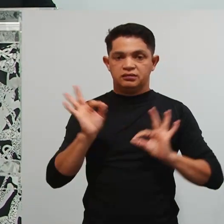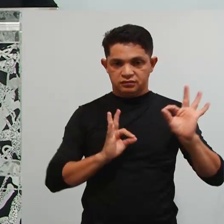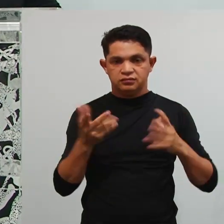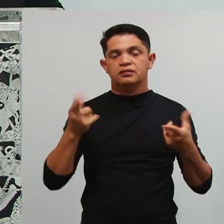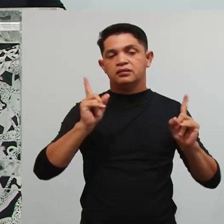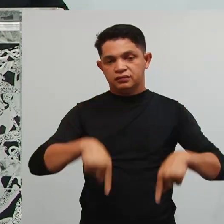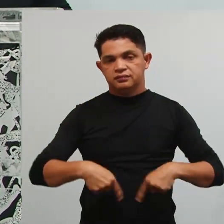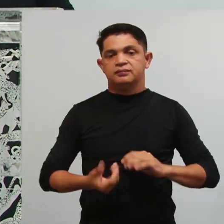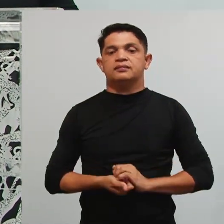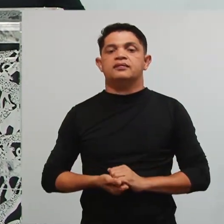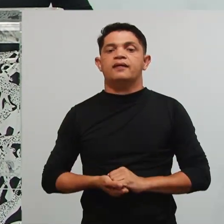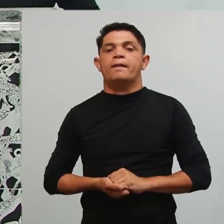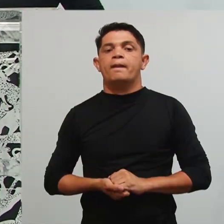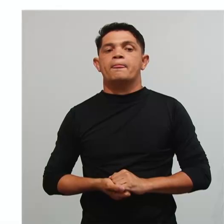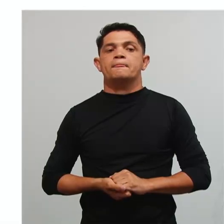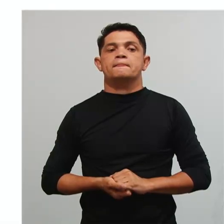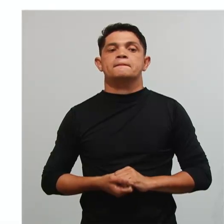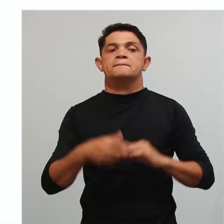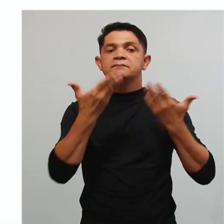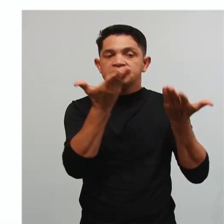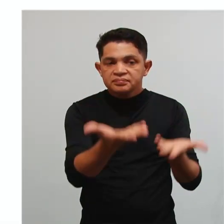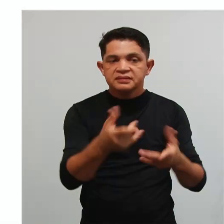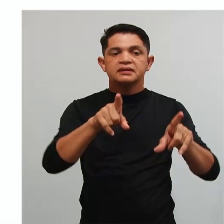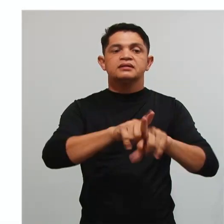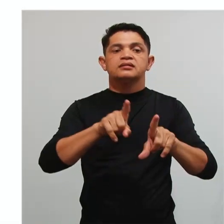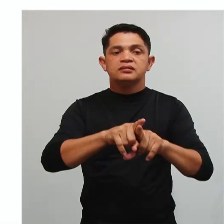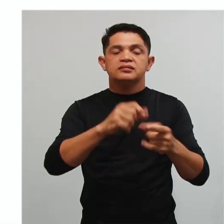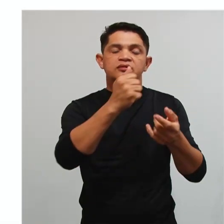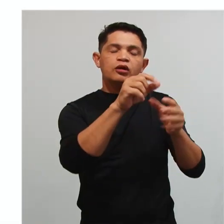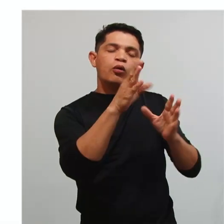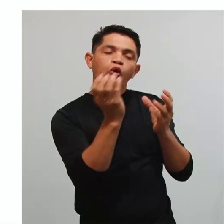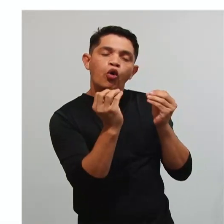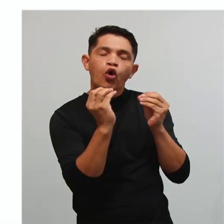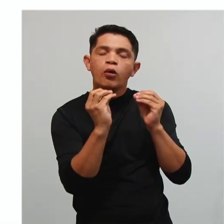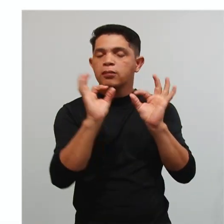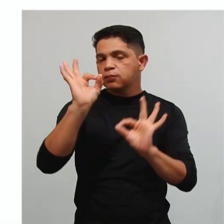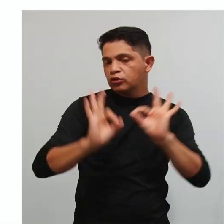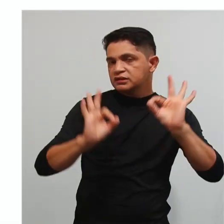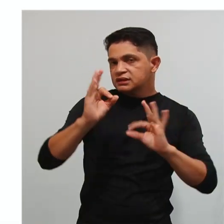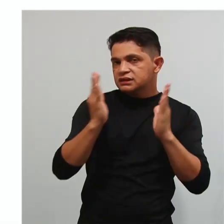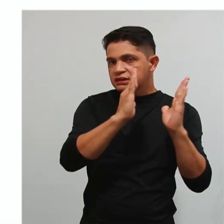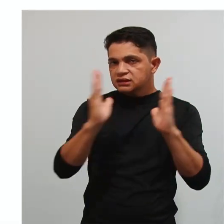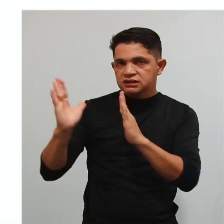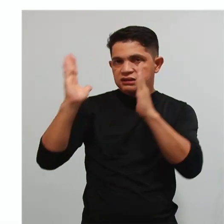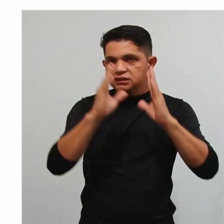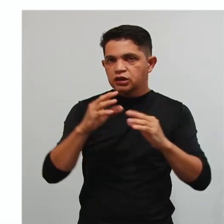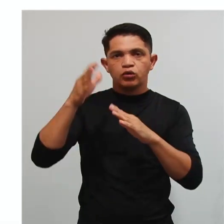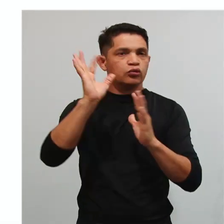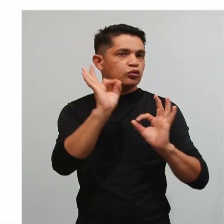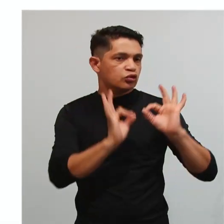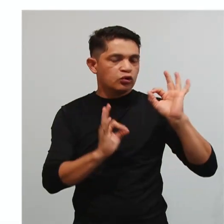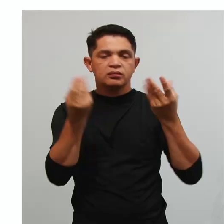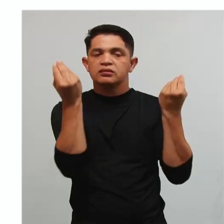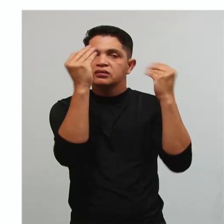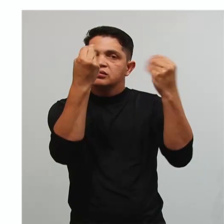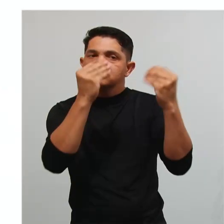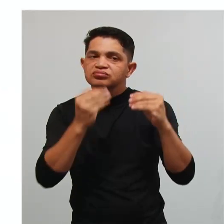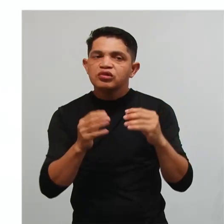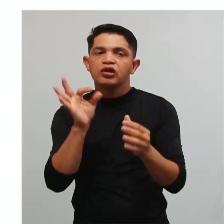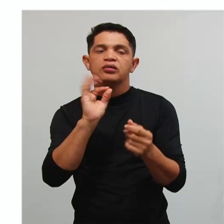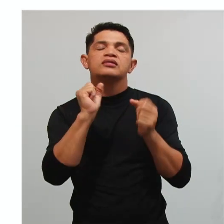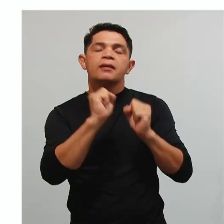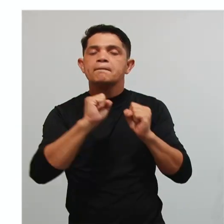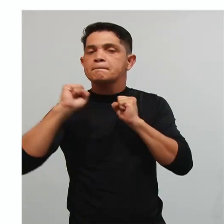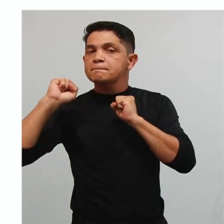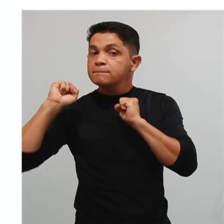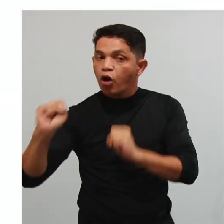decisão. Bom, e aqui eu trouxe um modelo de ata. Olha, esse aqui é um estilo formulário, né? Que você pode